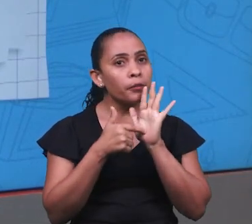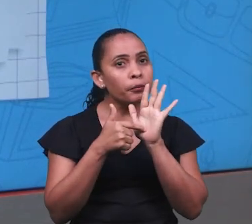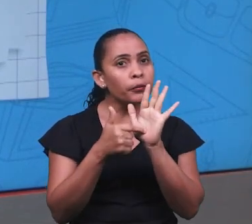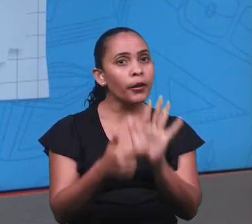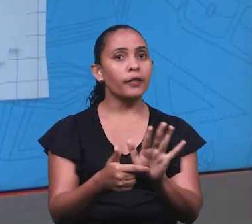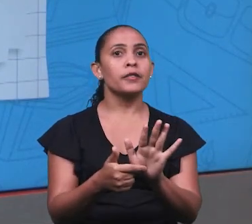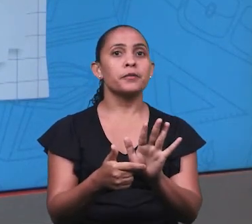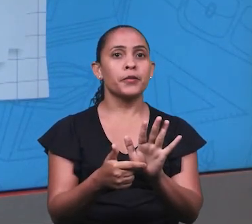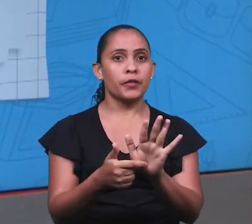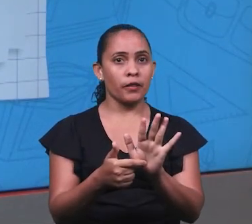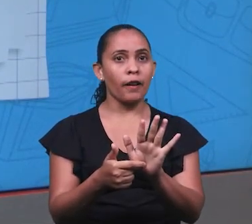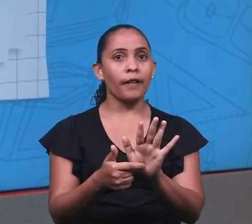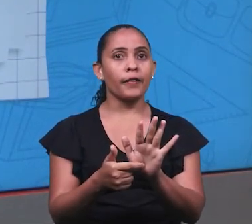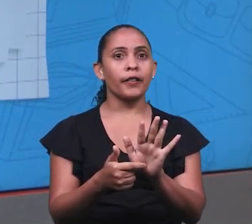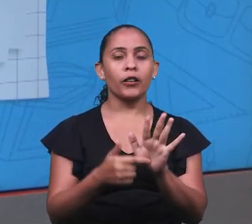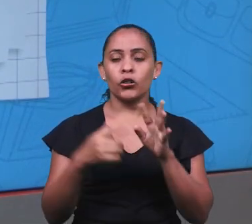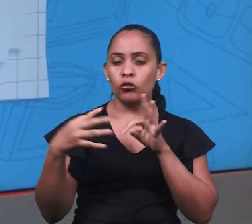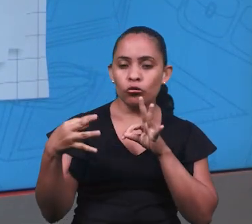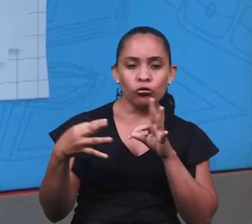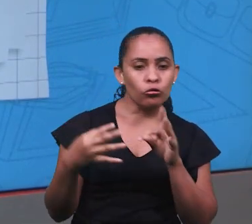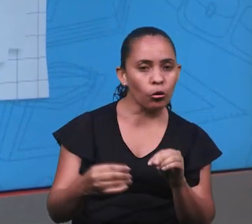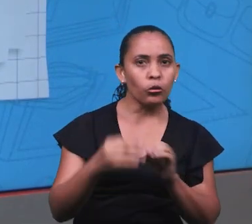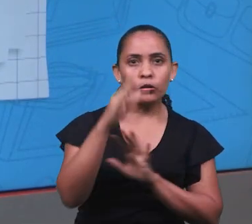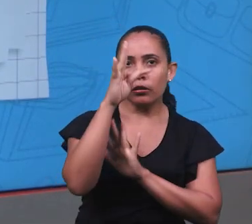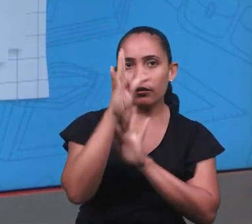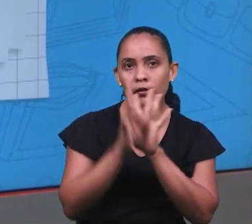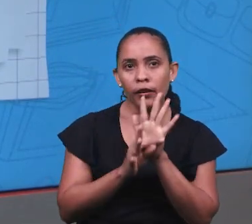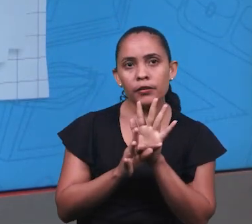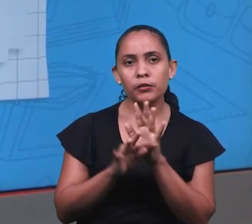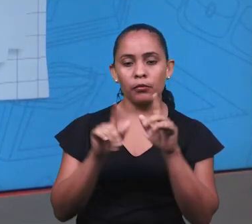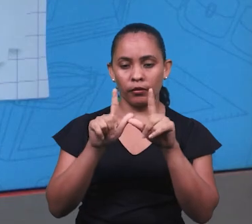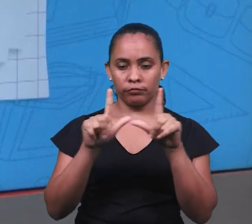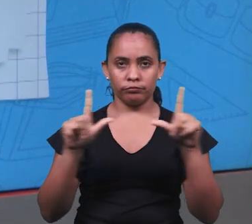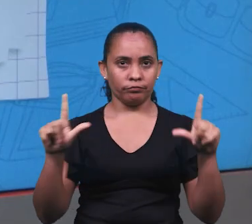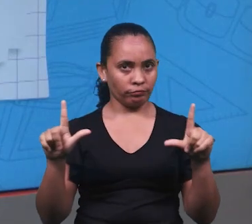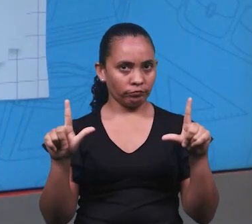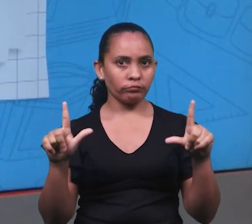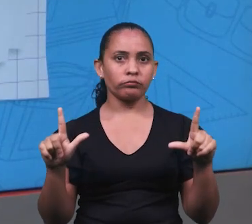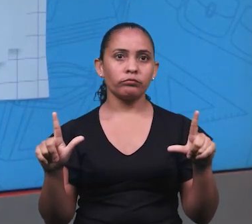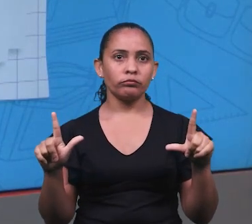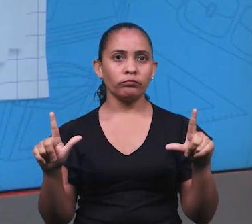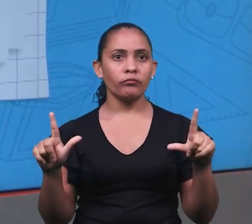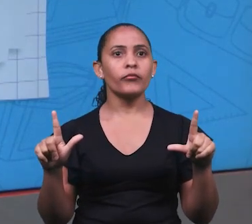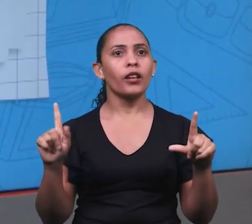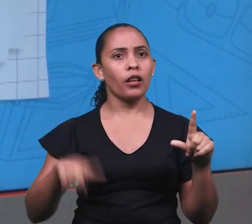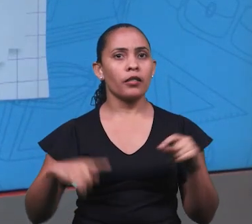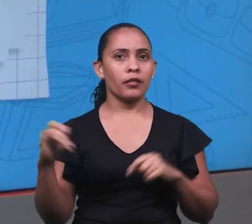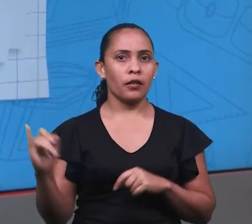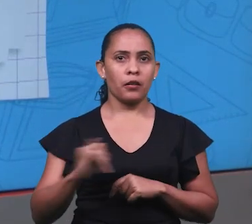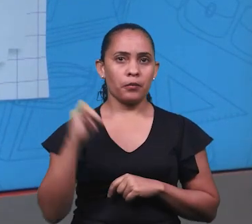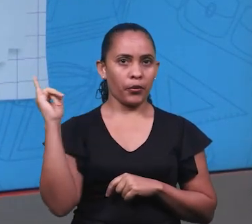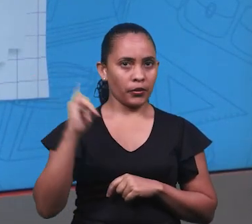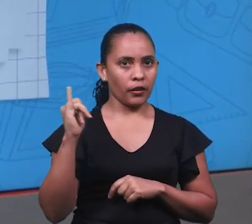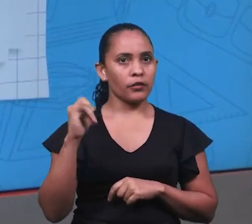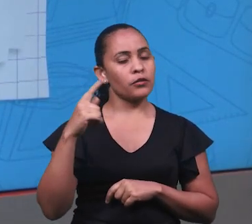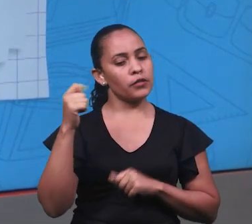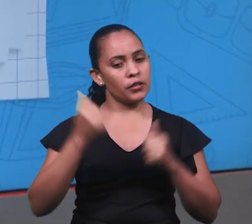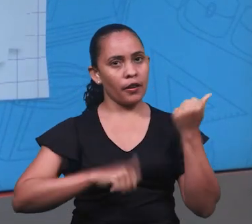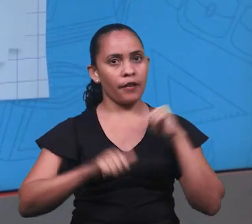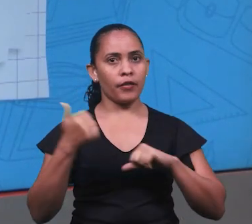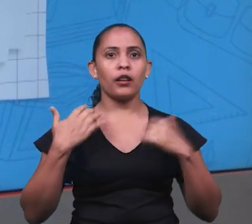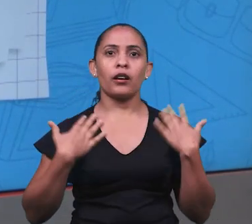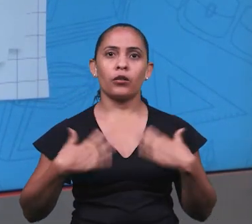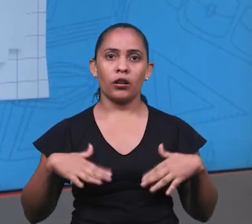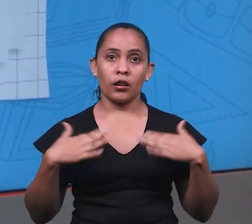E aí você vai ver agora ele todo montado. Isso daqui é importante para você depois avaliar com calma.